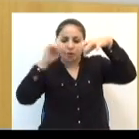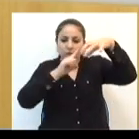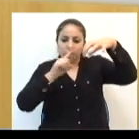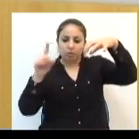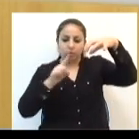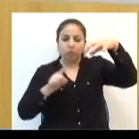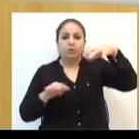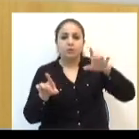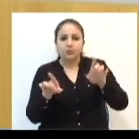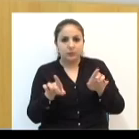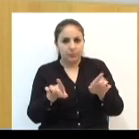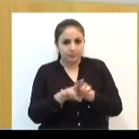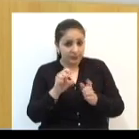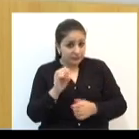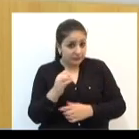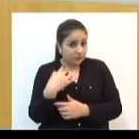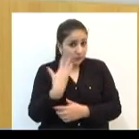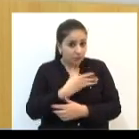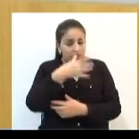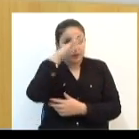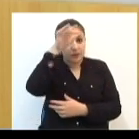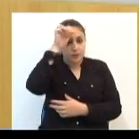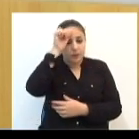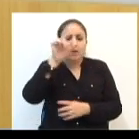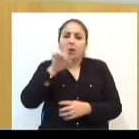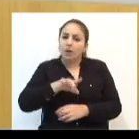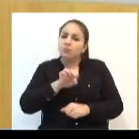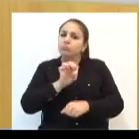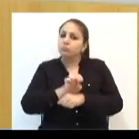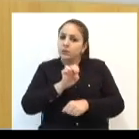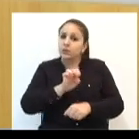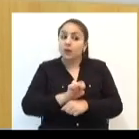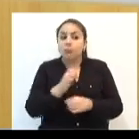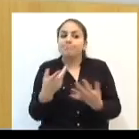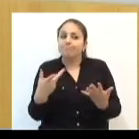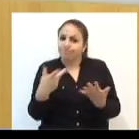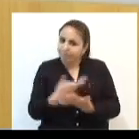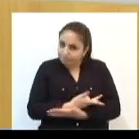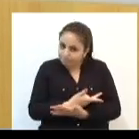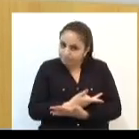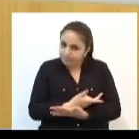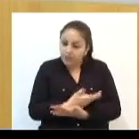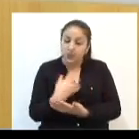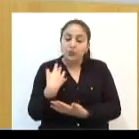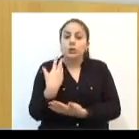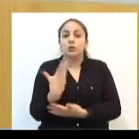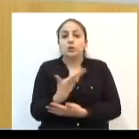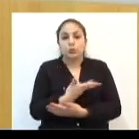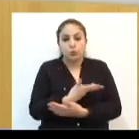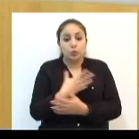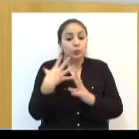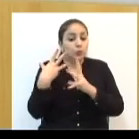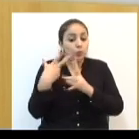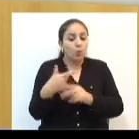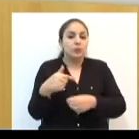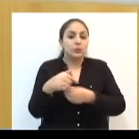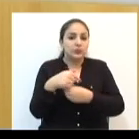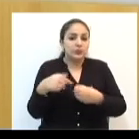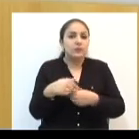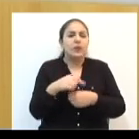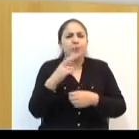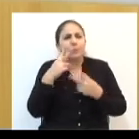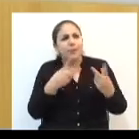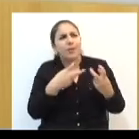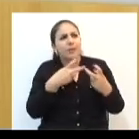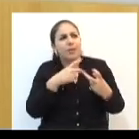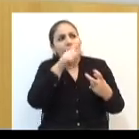região. Então, olhando para cá, isso era esperado e é o que está acontecendo. A gente tem, qualquer um na cidade está vendo, tem tido um pouco mais de